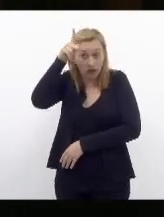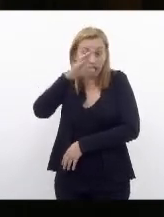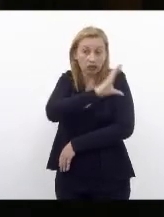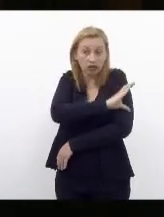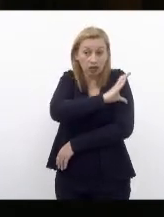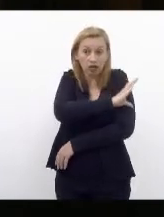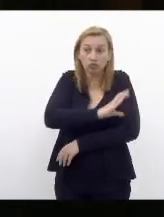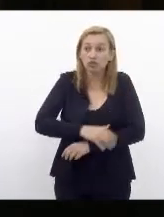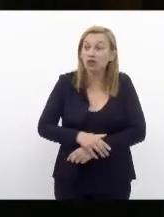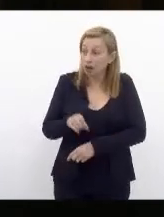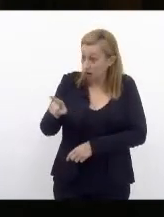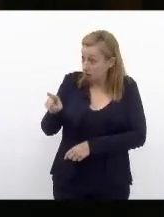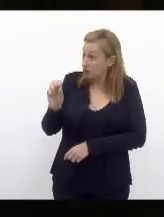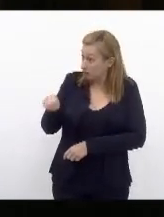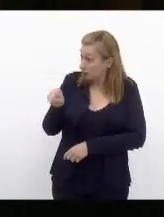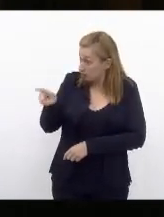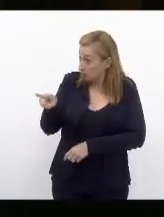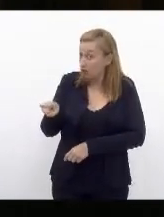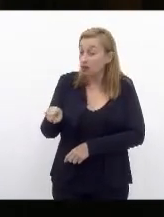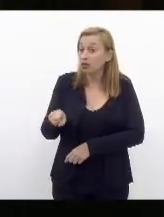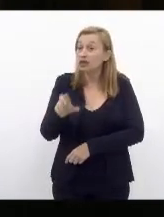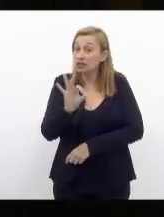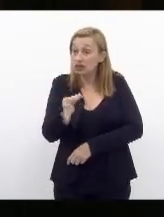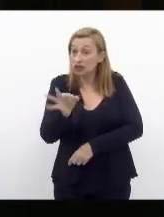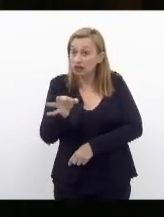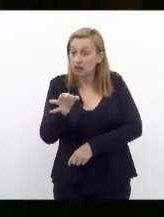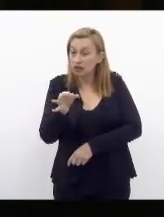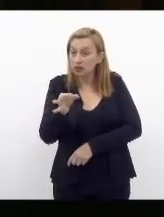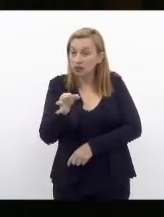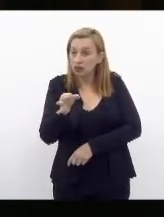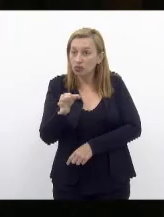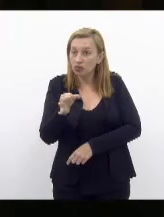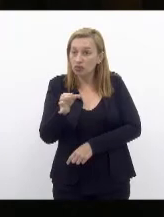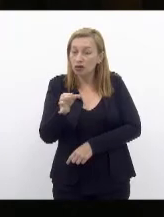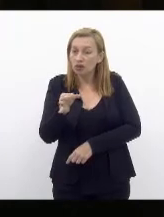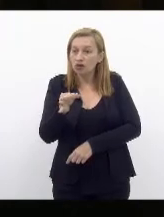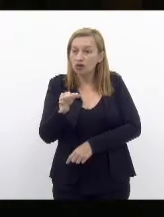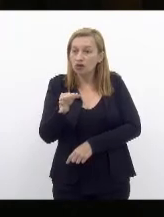Campos, esse sim, que efetivamente